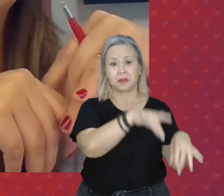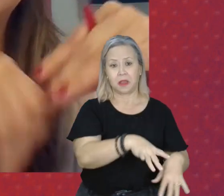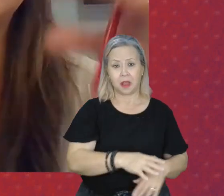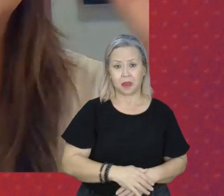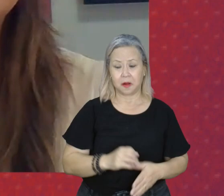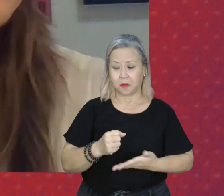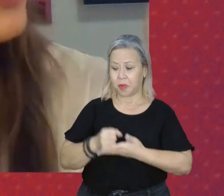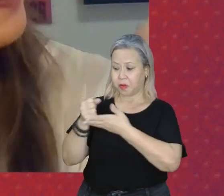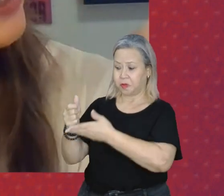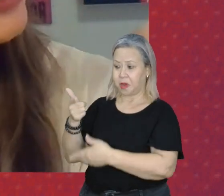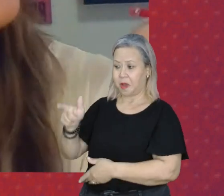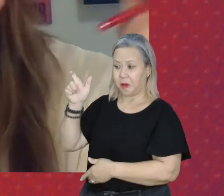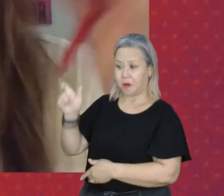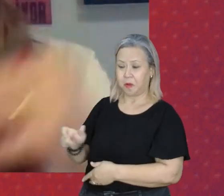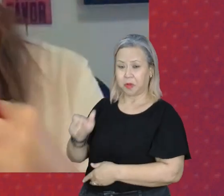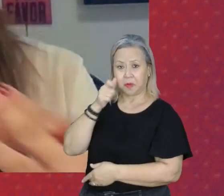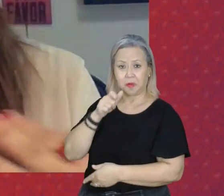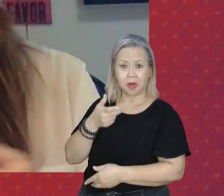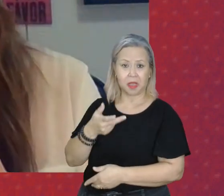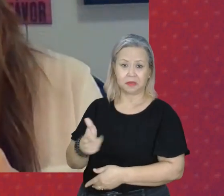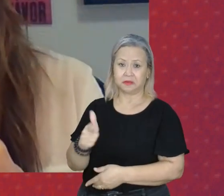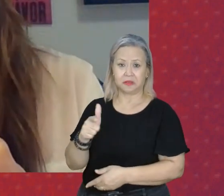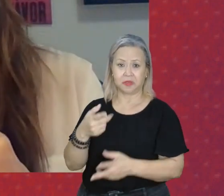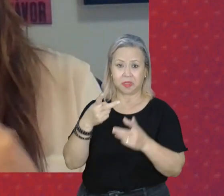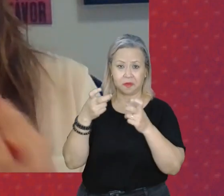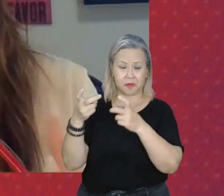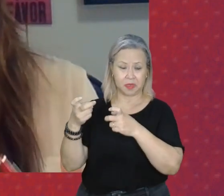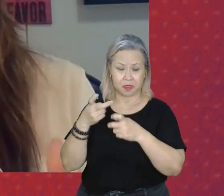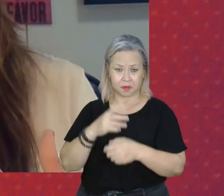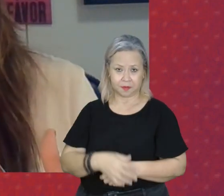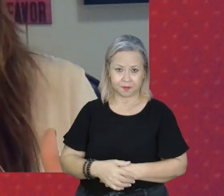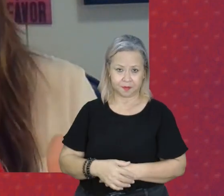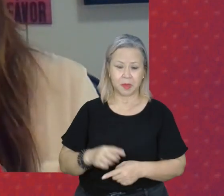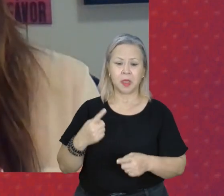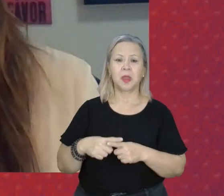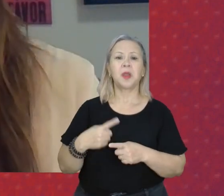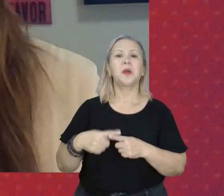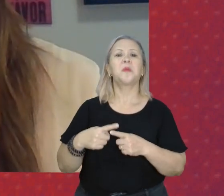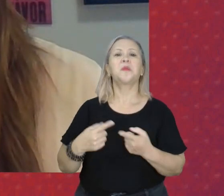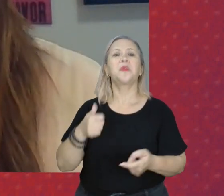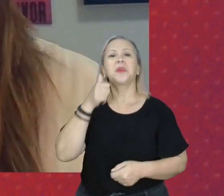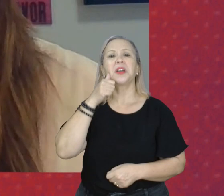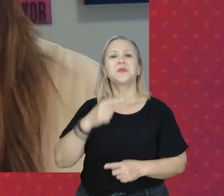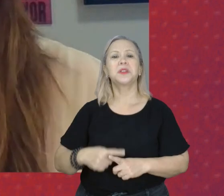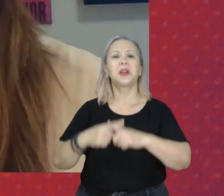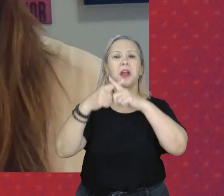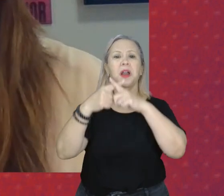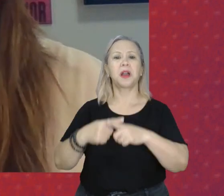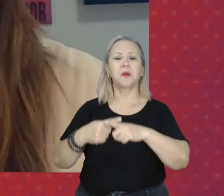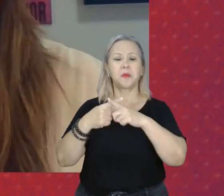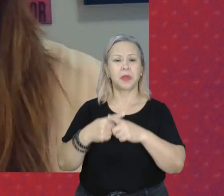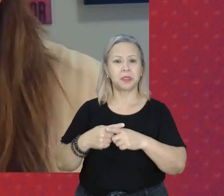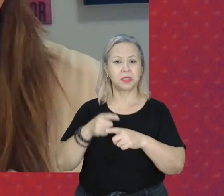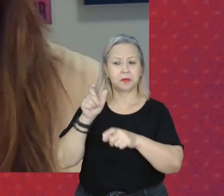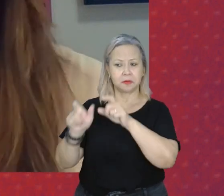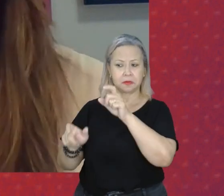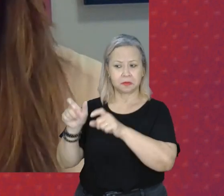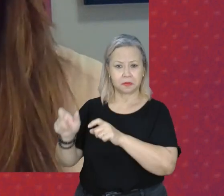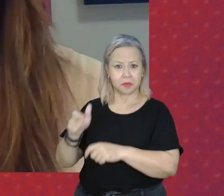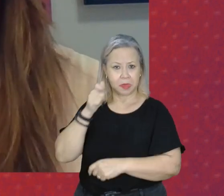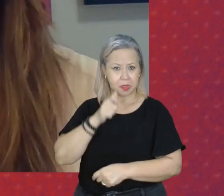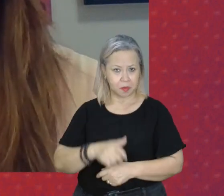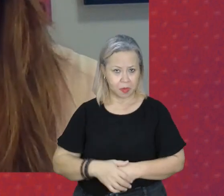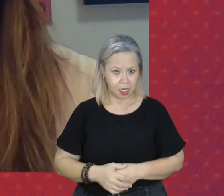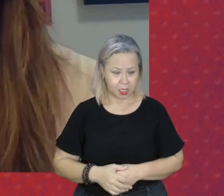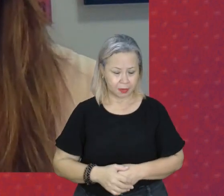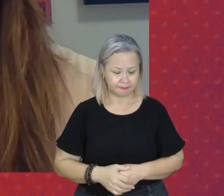tinha tanta visibilidade. E por que as mulheres acabam competindo entre si para conseguir uma vaga? Porque é óbvio, assim, é